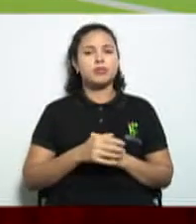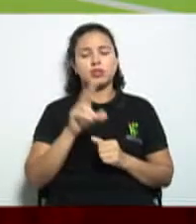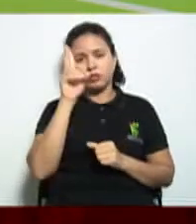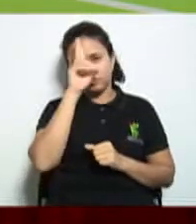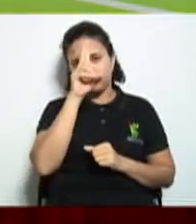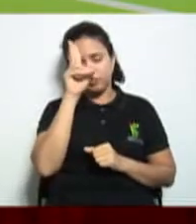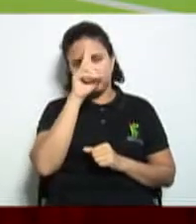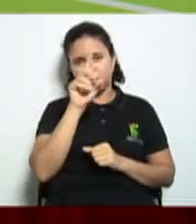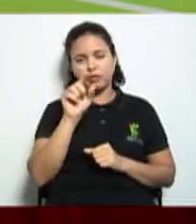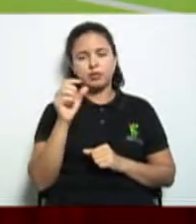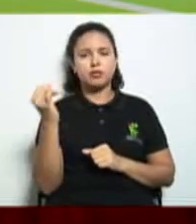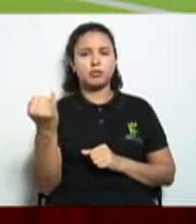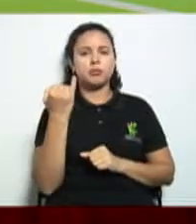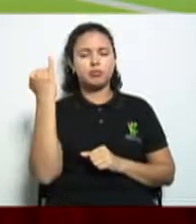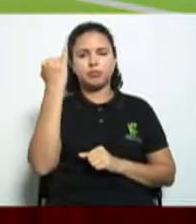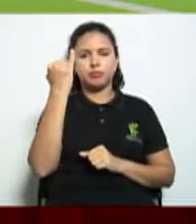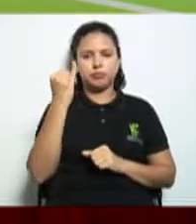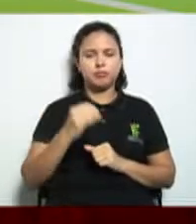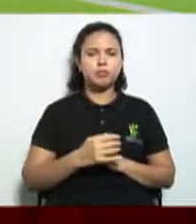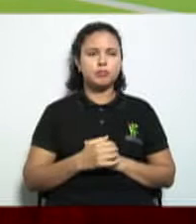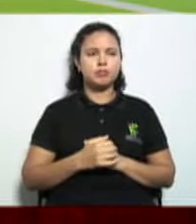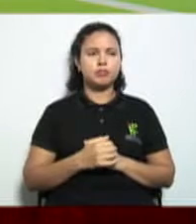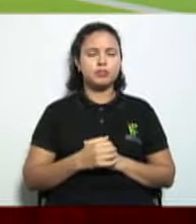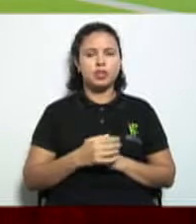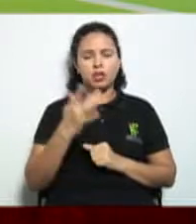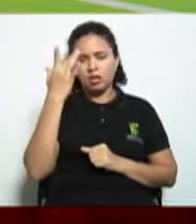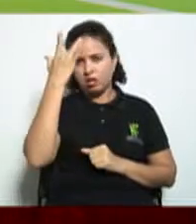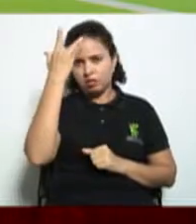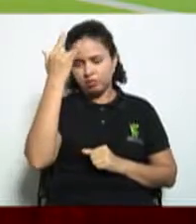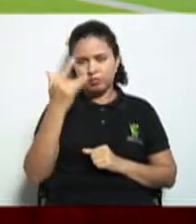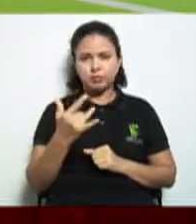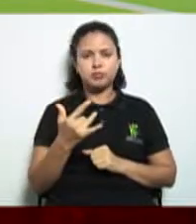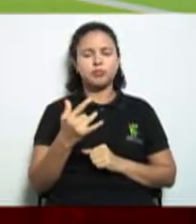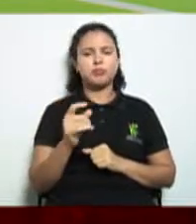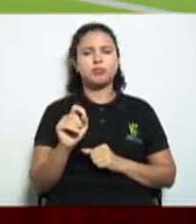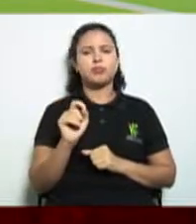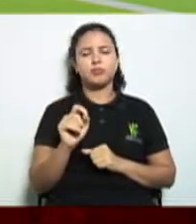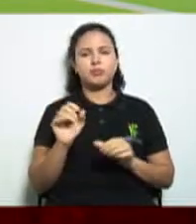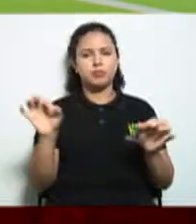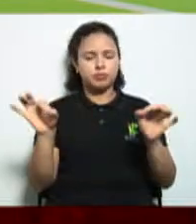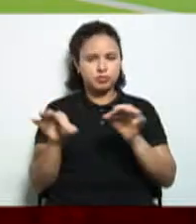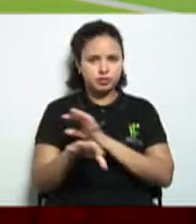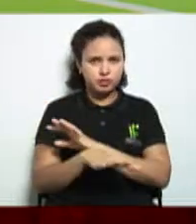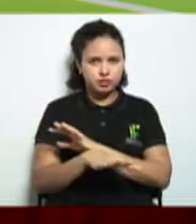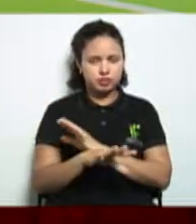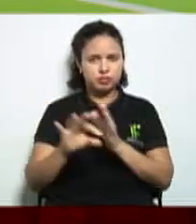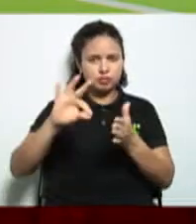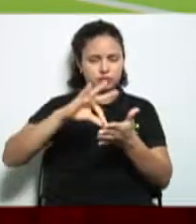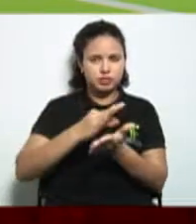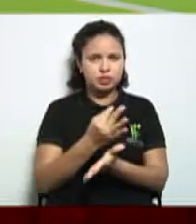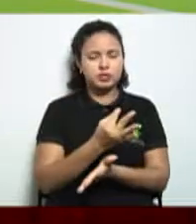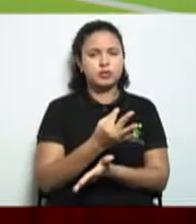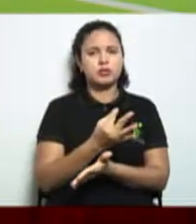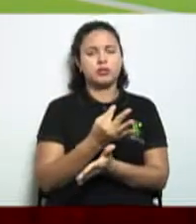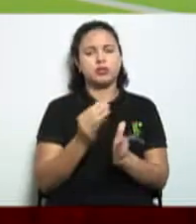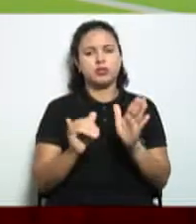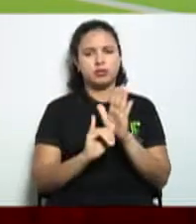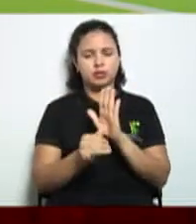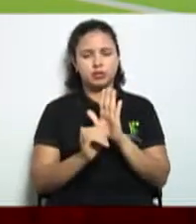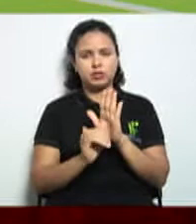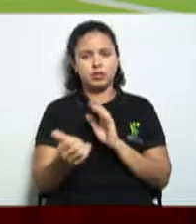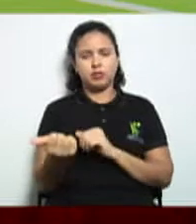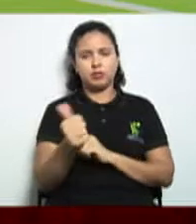um lembrete importante para vocês, encerra amanhã o prazo para inscrição no edital